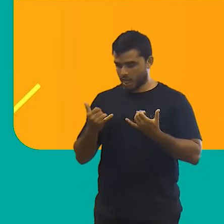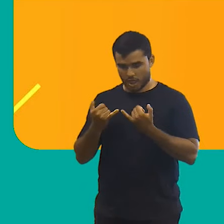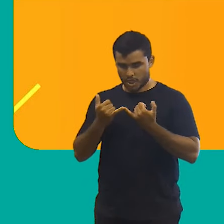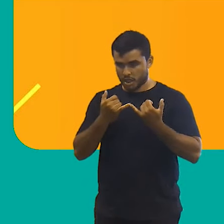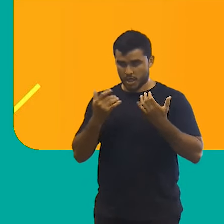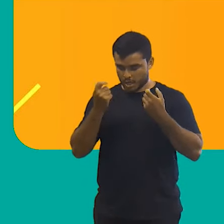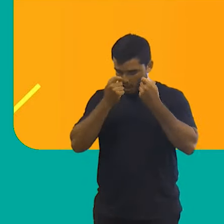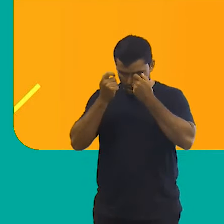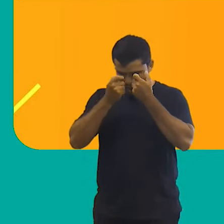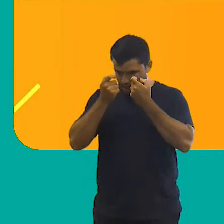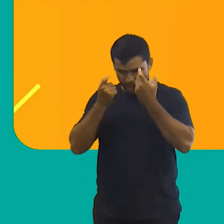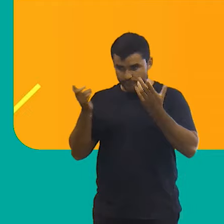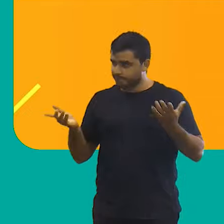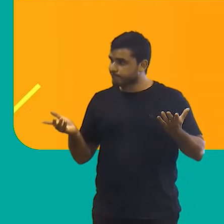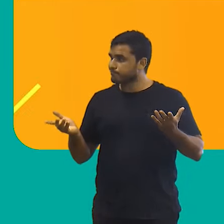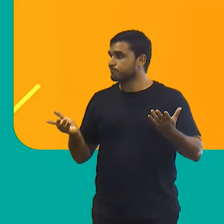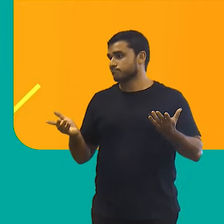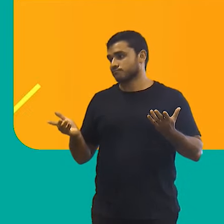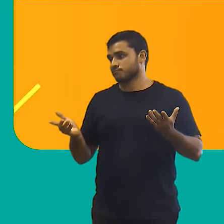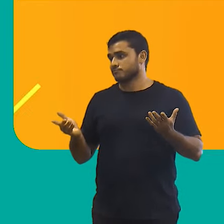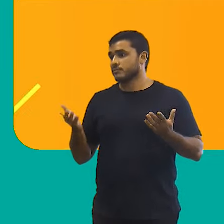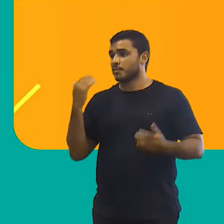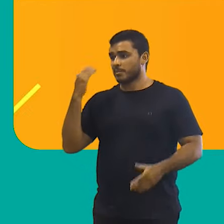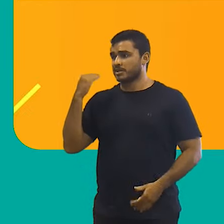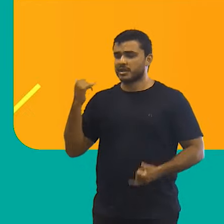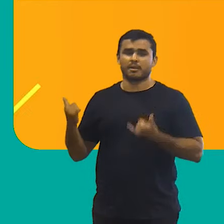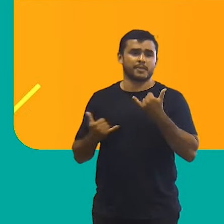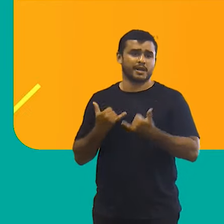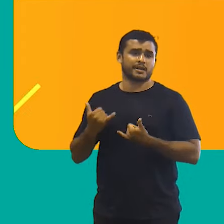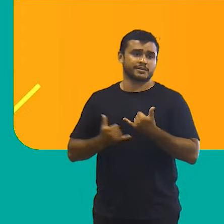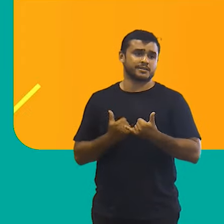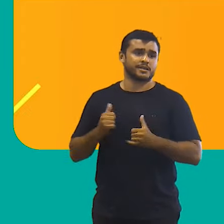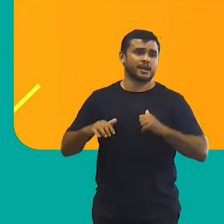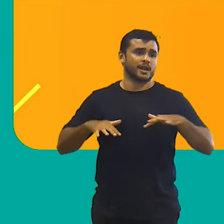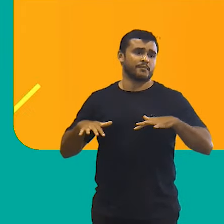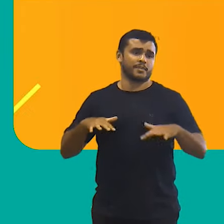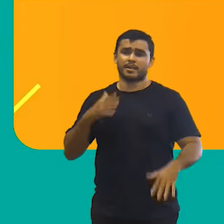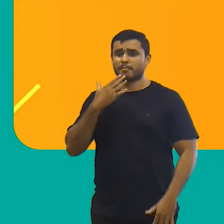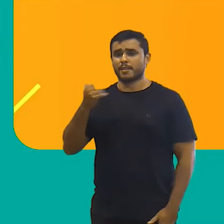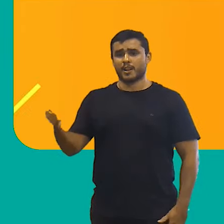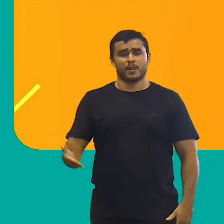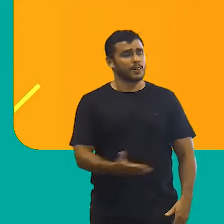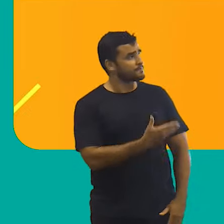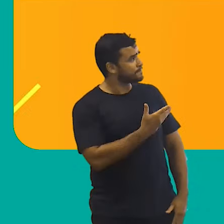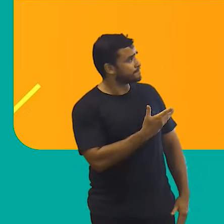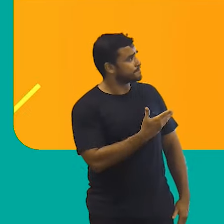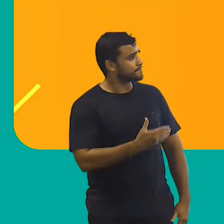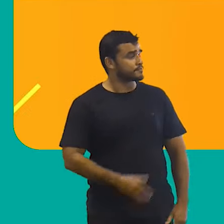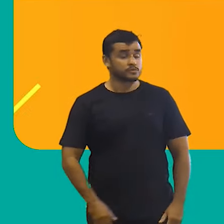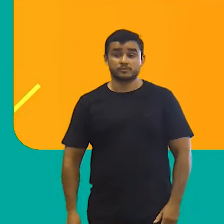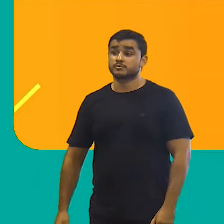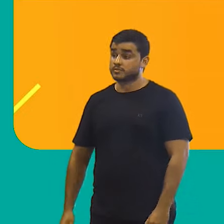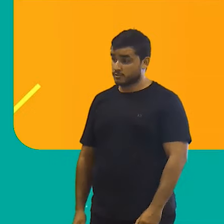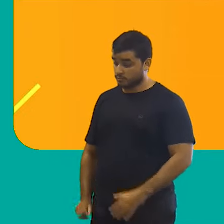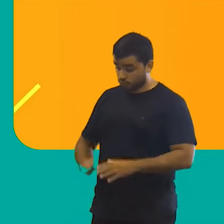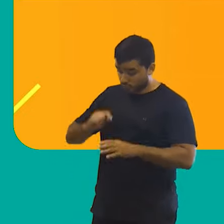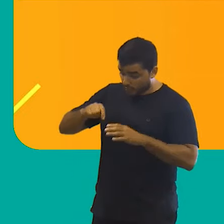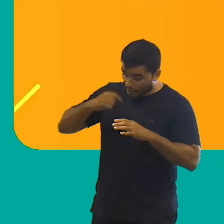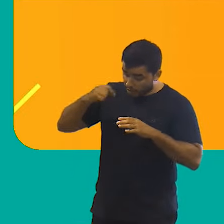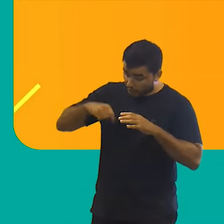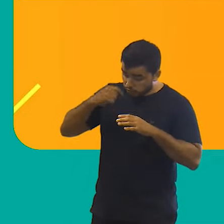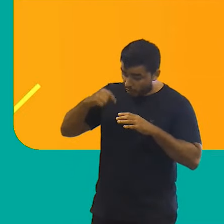Perdeu-se tanto. Era tão divertido ficar fazendo isso aqui. A gente comia como é que é